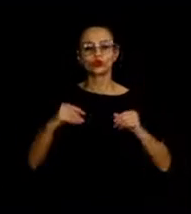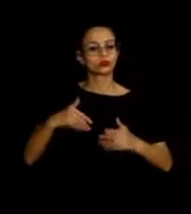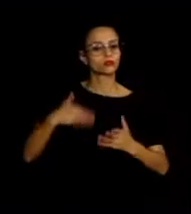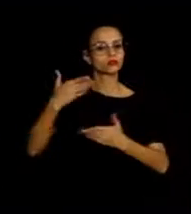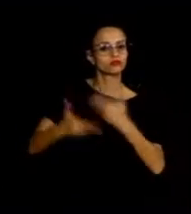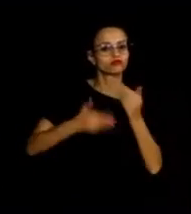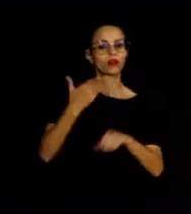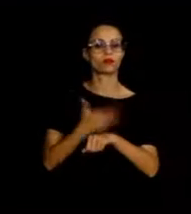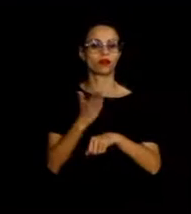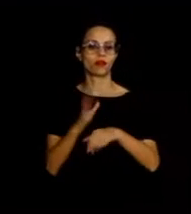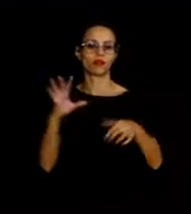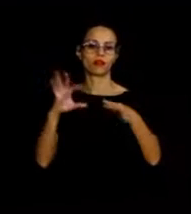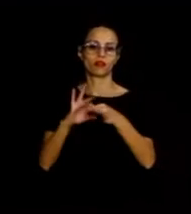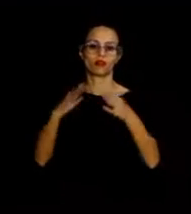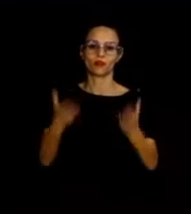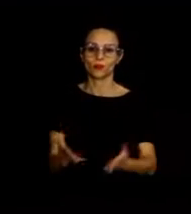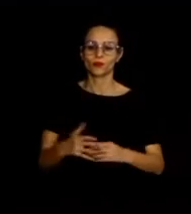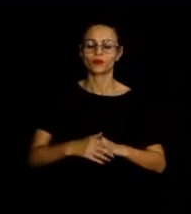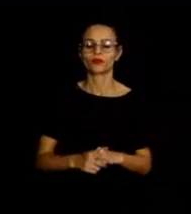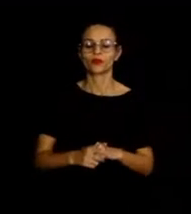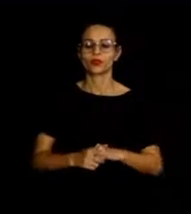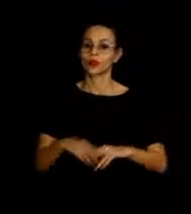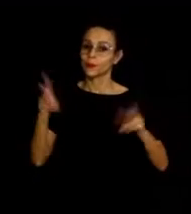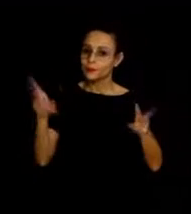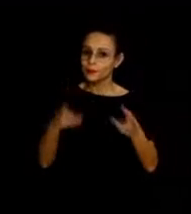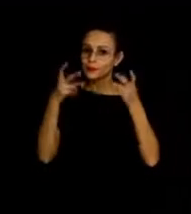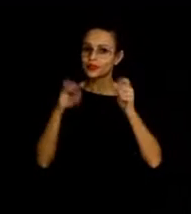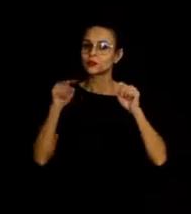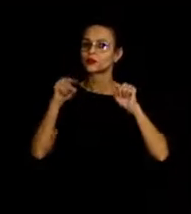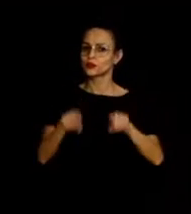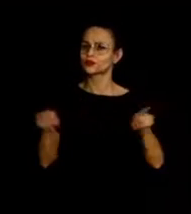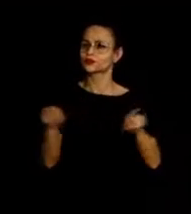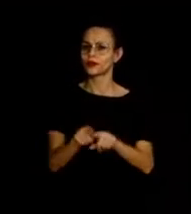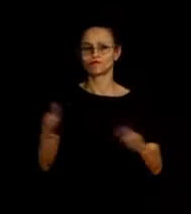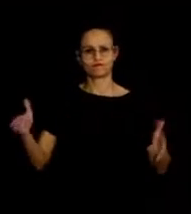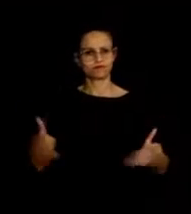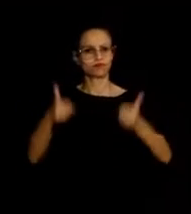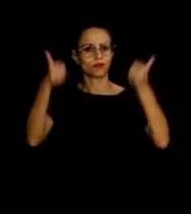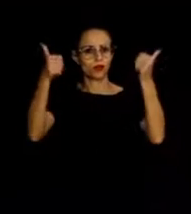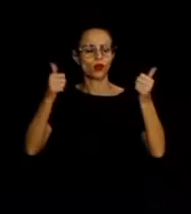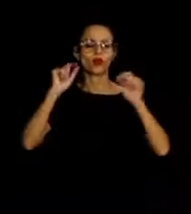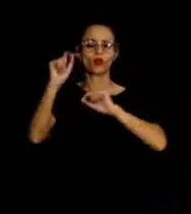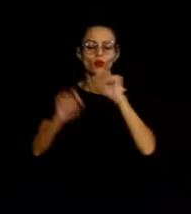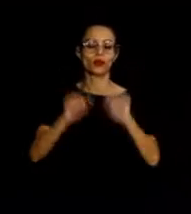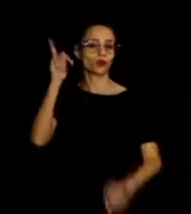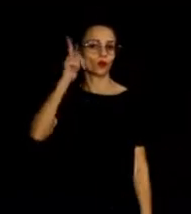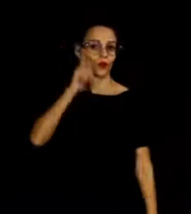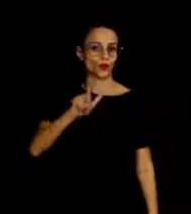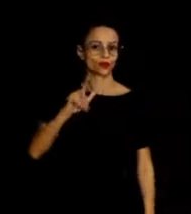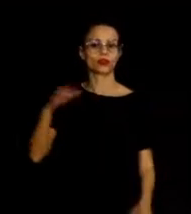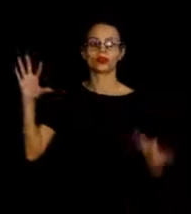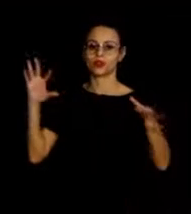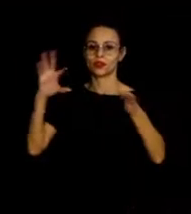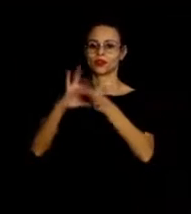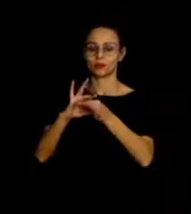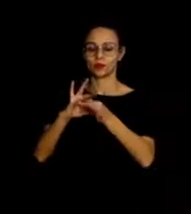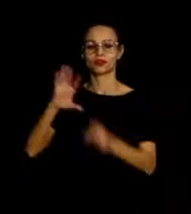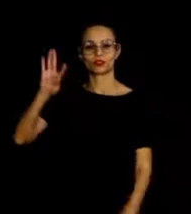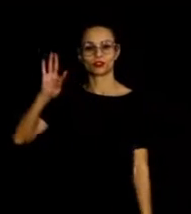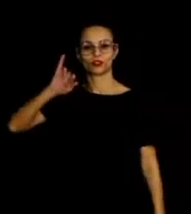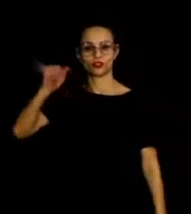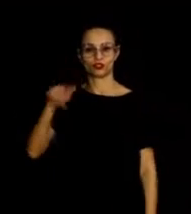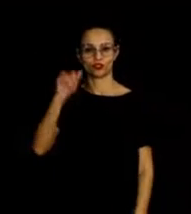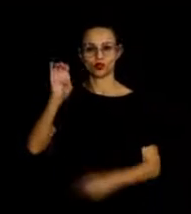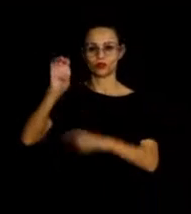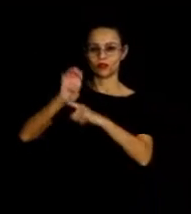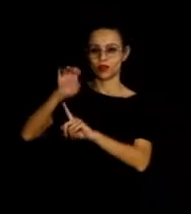se desenvolvendo e quando a gente percebeu que isso também podia ficar melhor a gente conseguiu em parceria com o Tribunal de Justiça